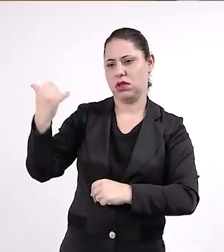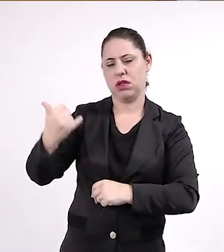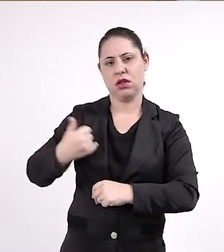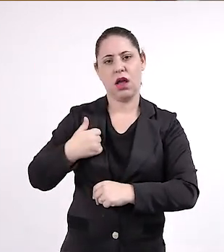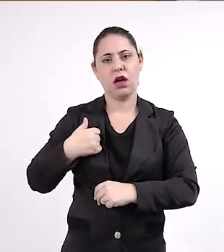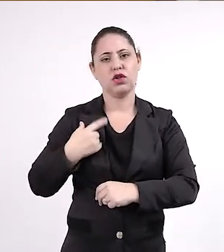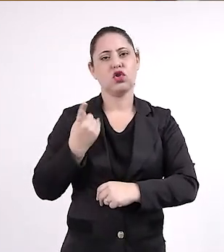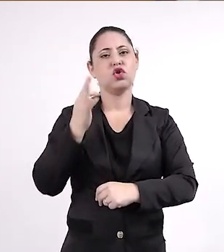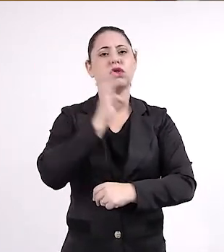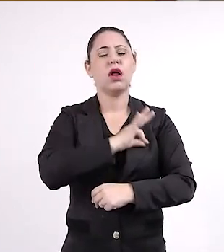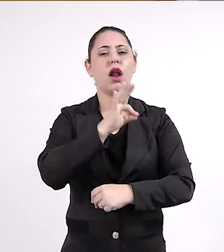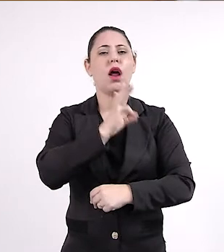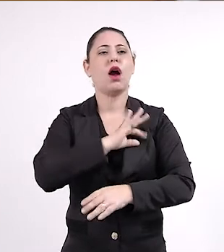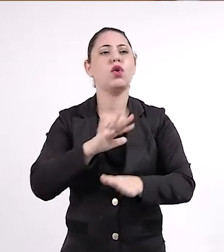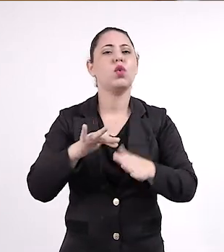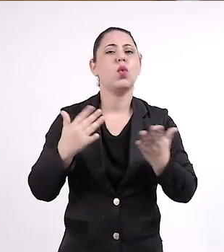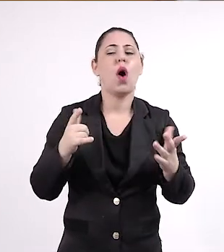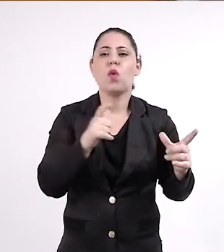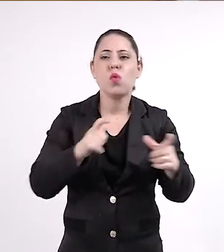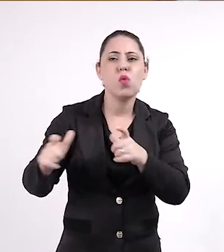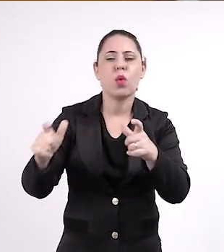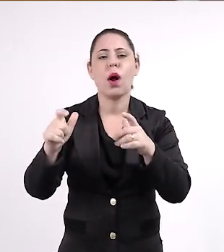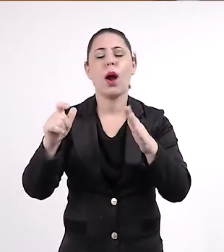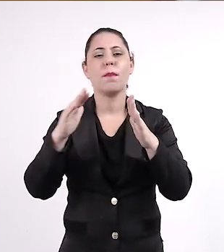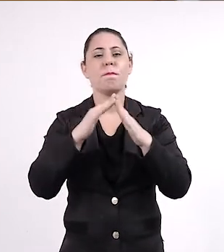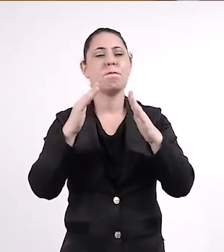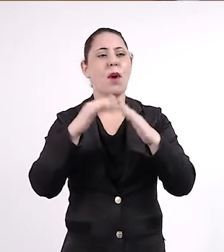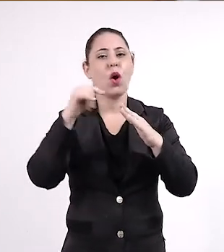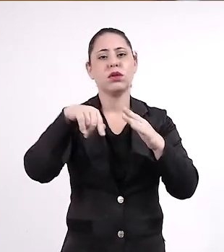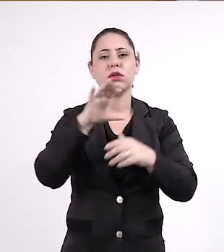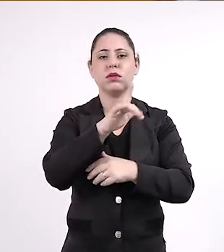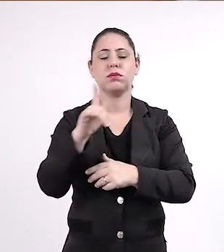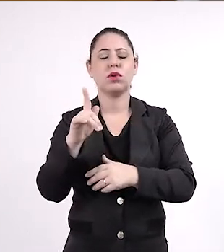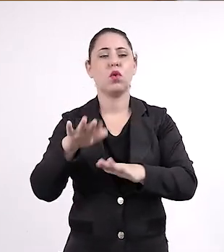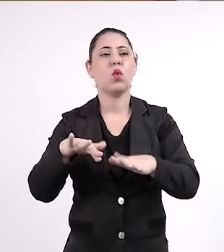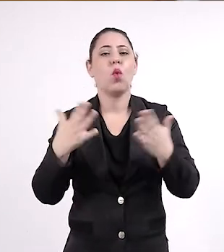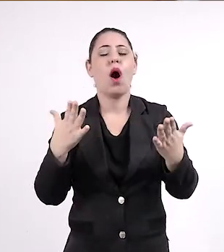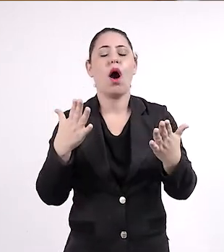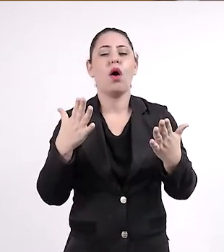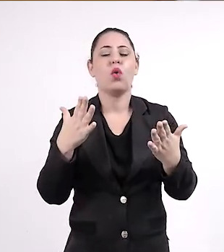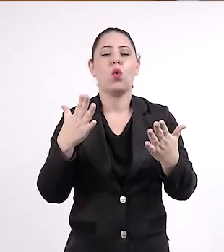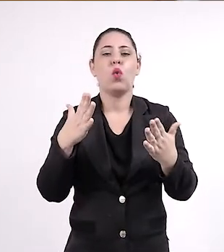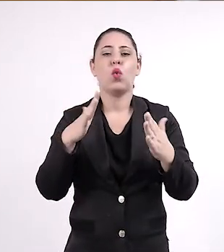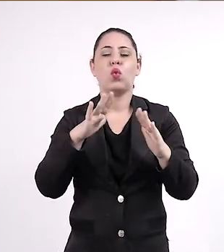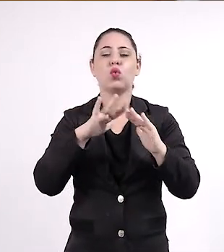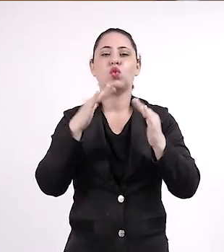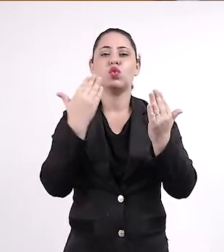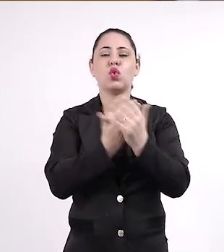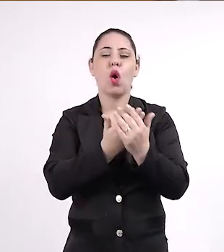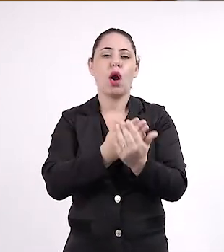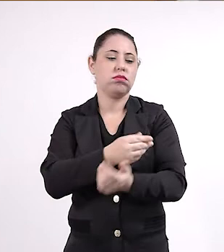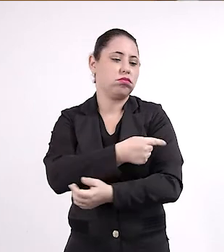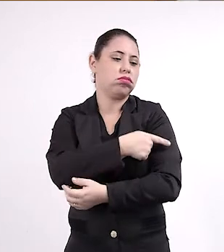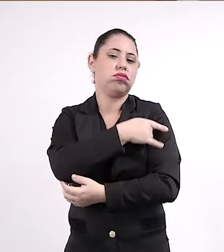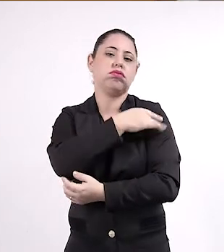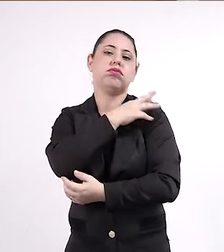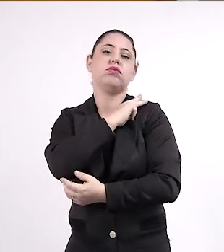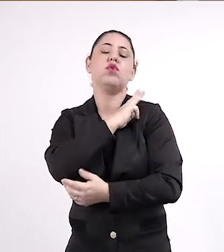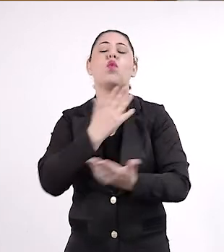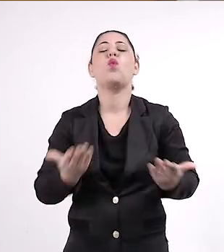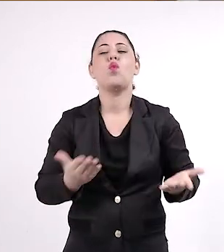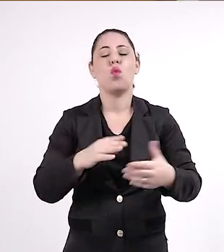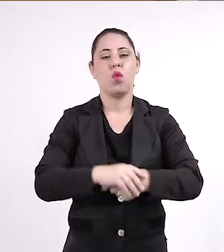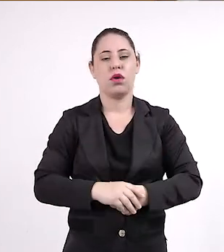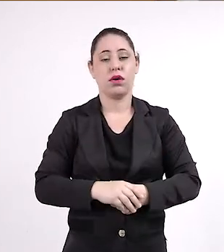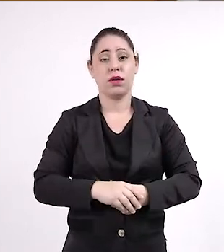faixa etária, qual a renda, qual a localização geográfica em que residem, qual a escolaridade. Isso é importante porque, a partir